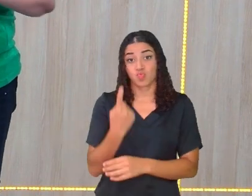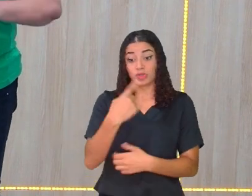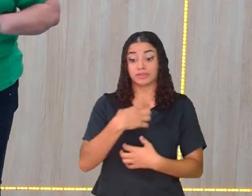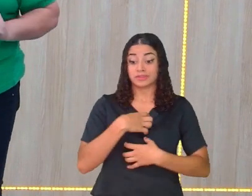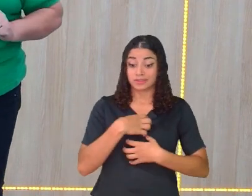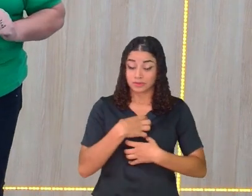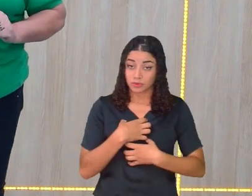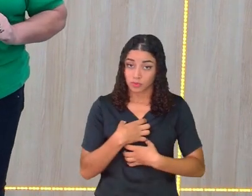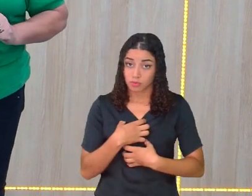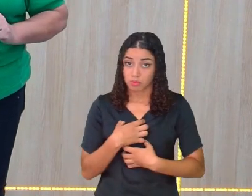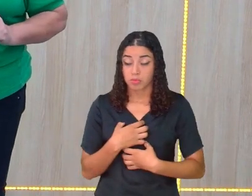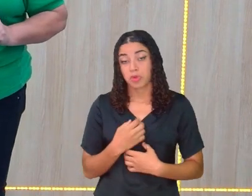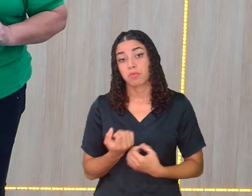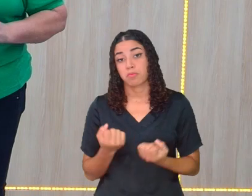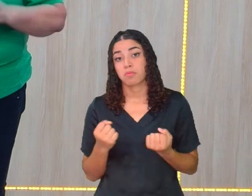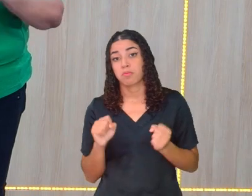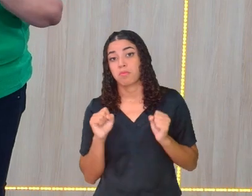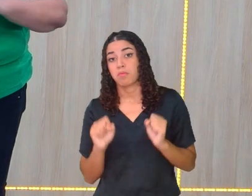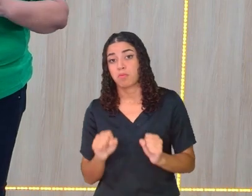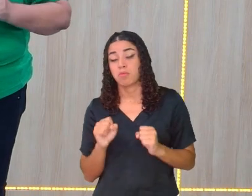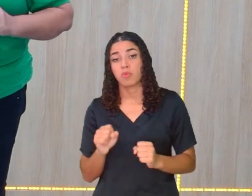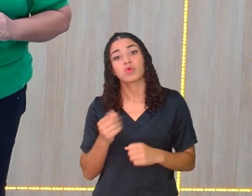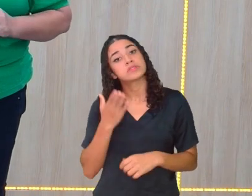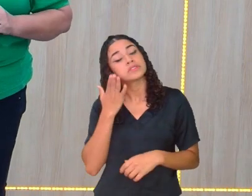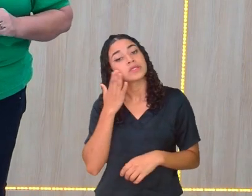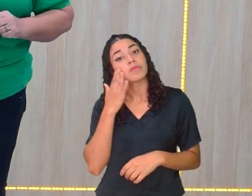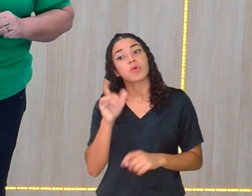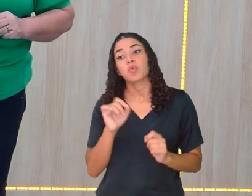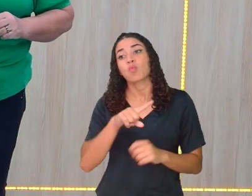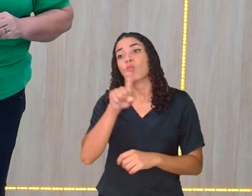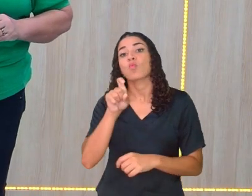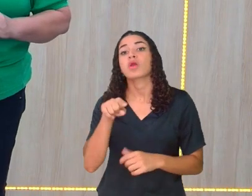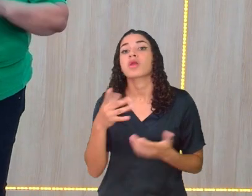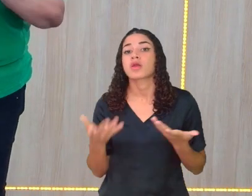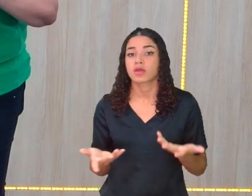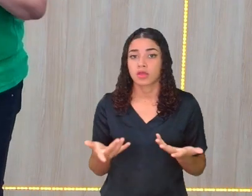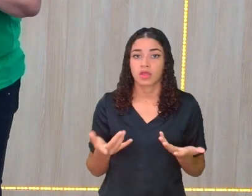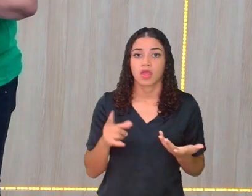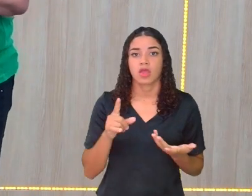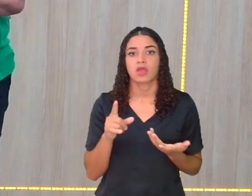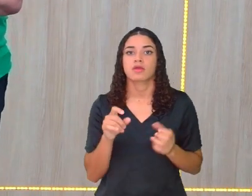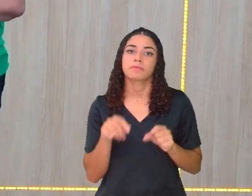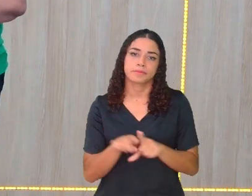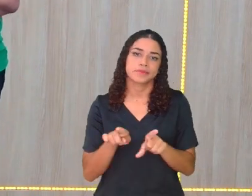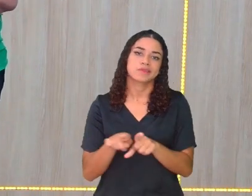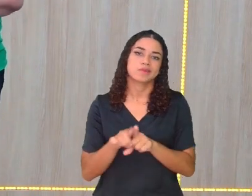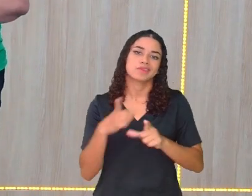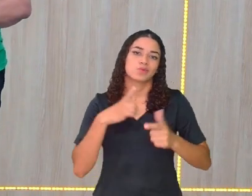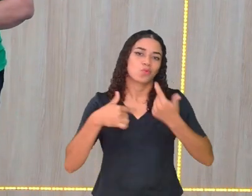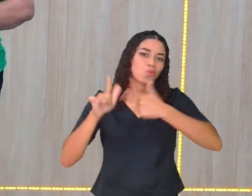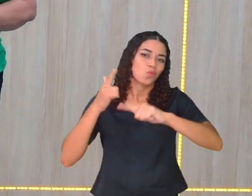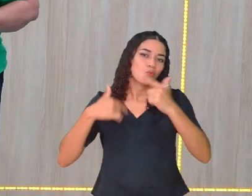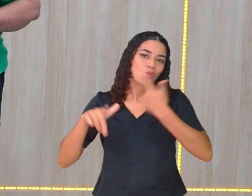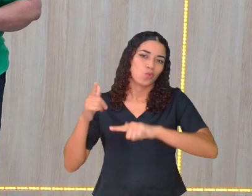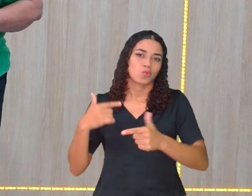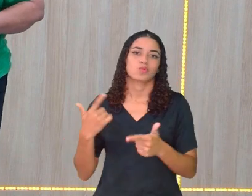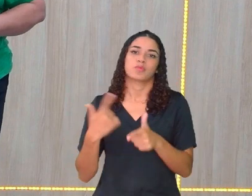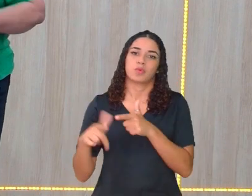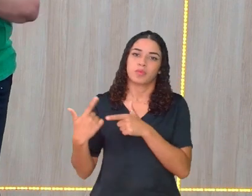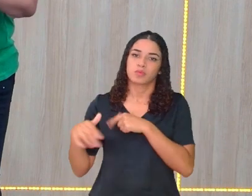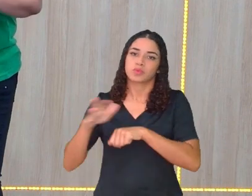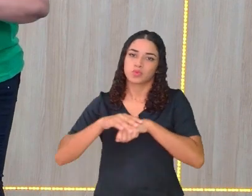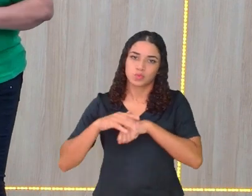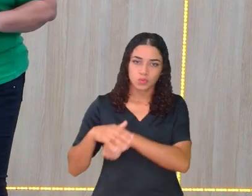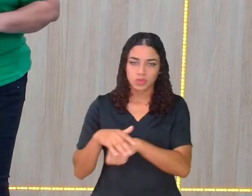poderá levar aí a diagnosticar esse problema aí na tireoide. Mas existem outros problemas que também vão ser citados